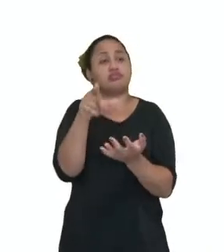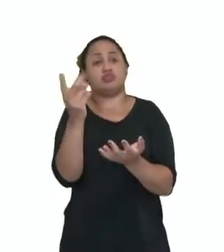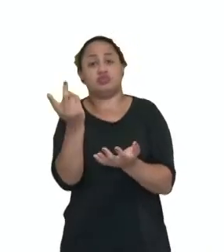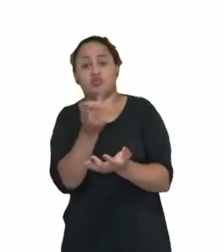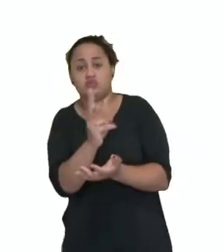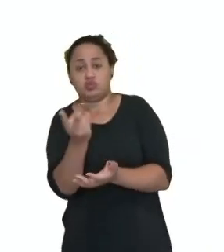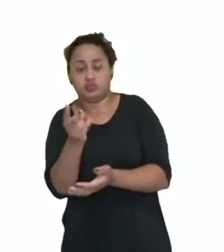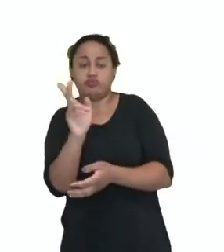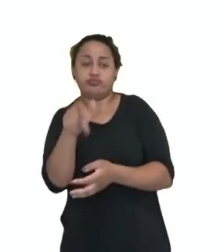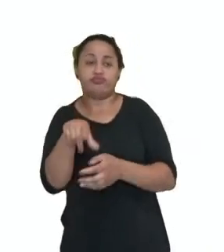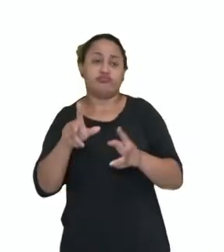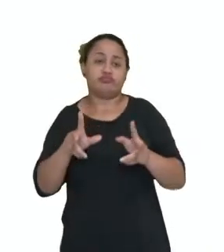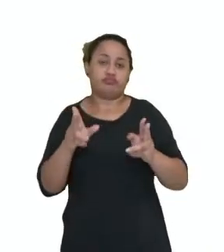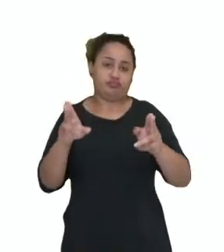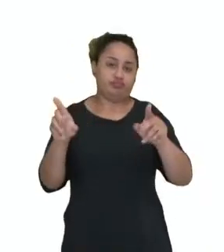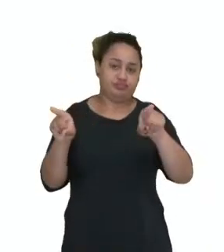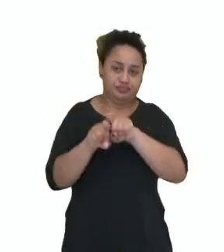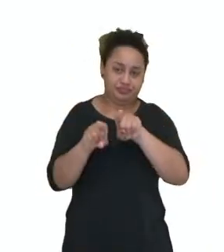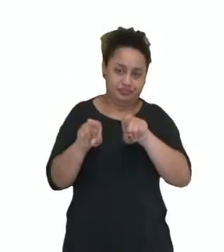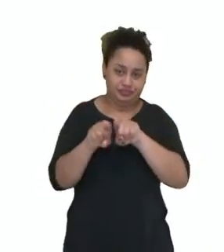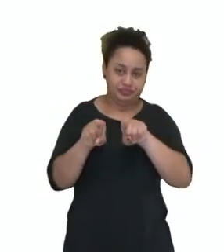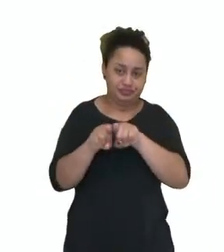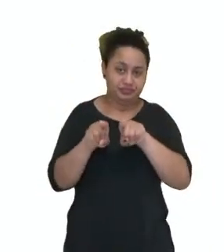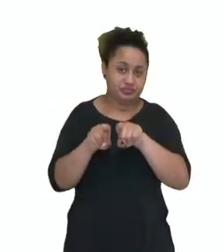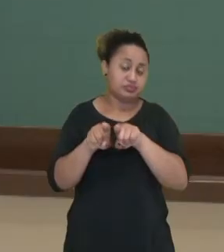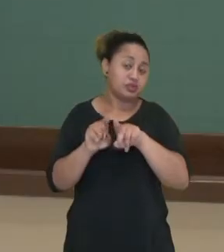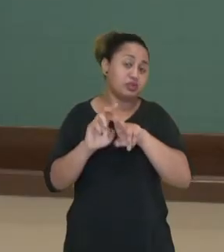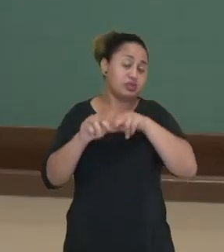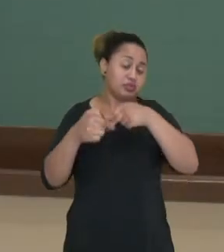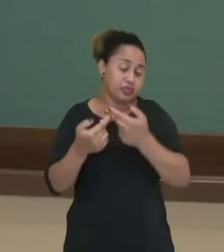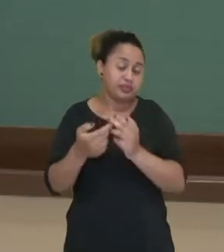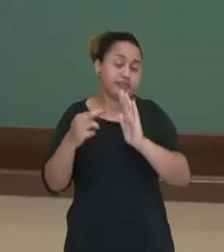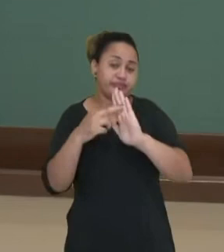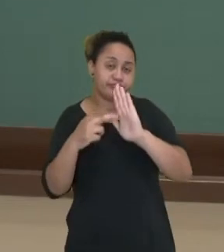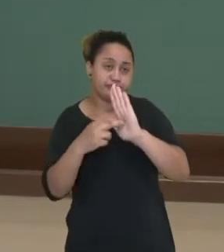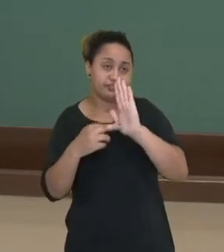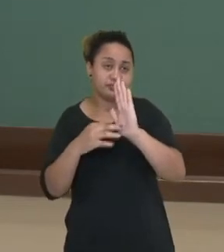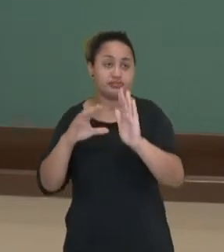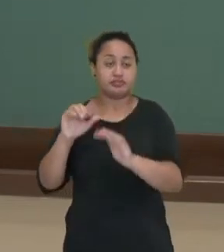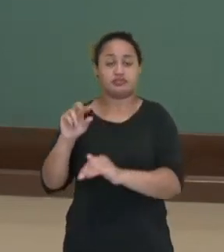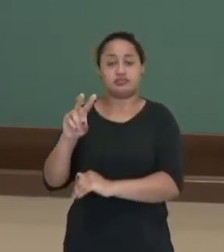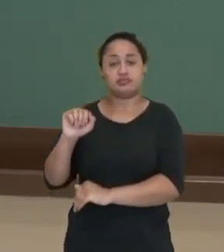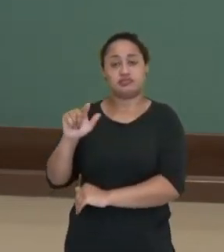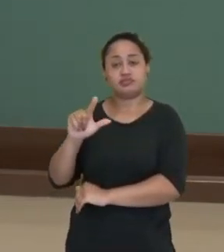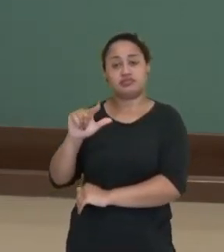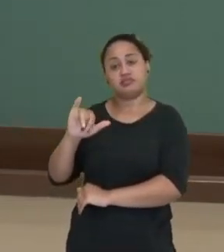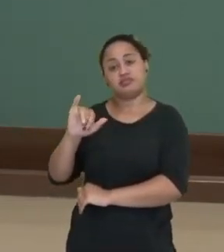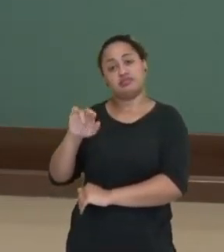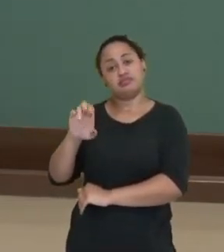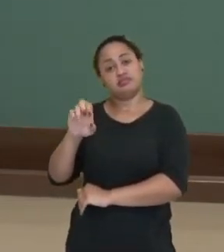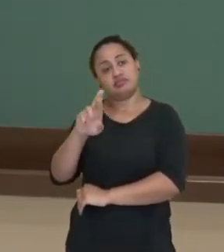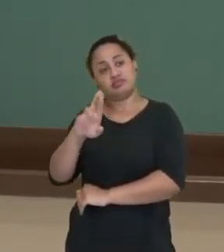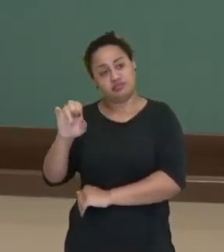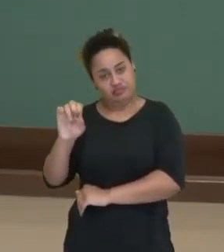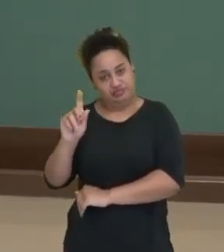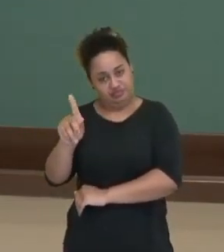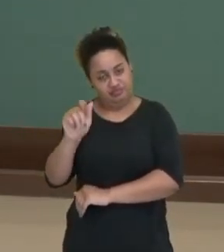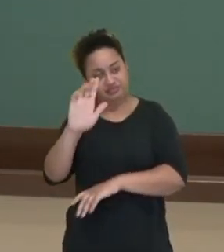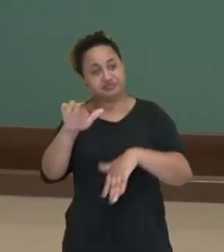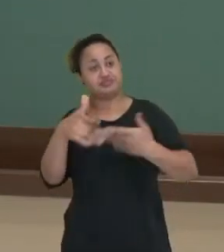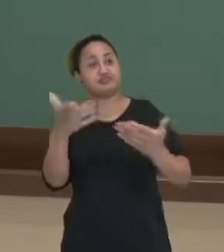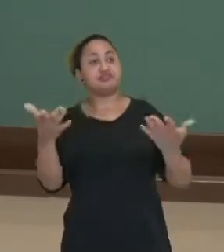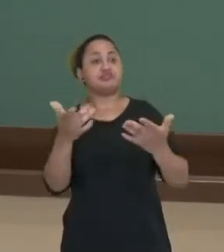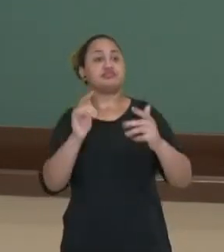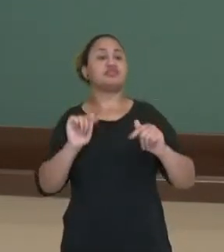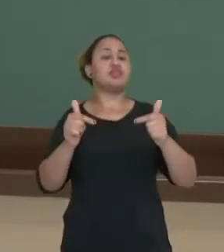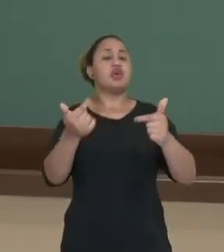esse quanto esse, também vão ser iguais pelo princípio de Cavalieri. Tranquilo? Vamos agora a uma aplicação aqui,